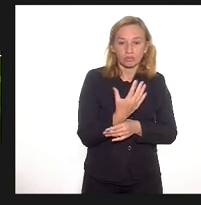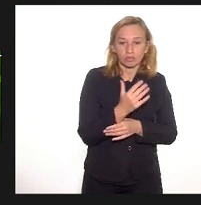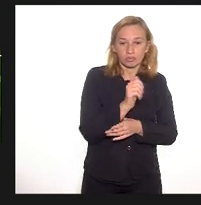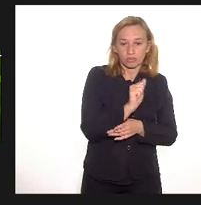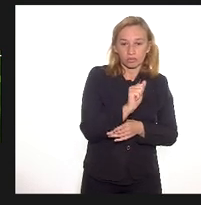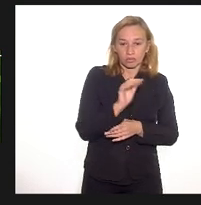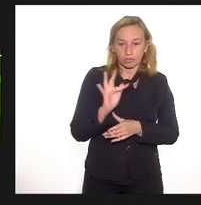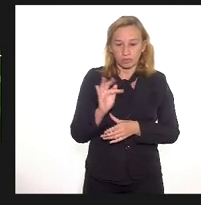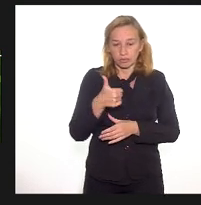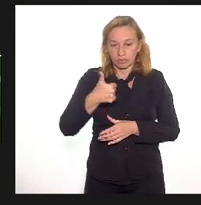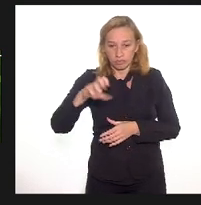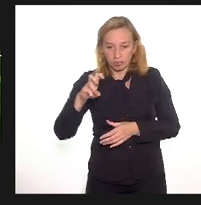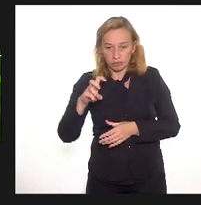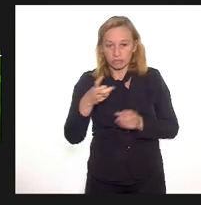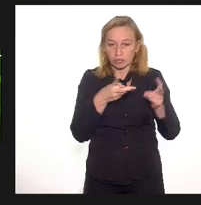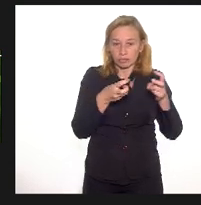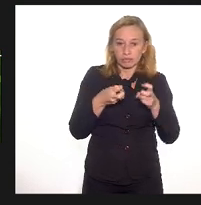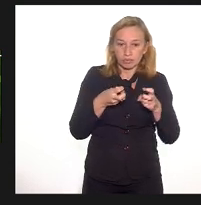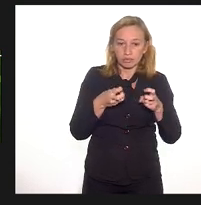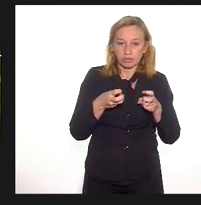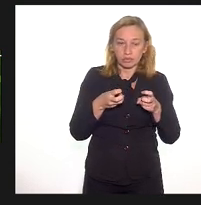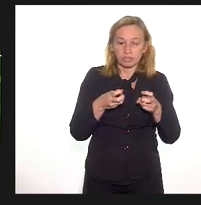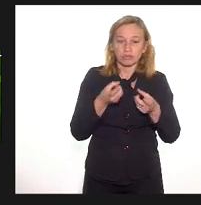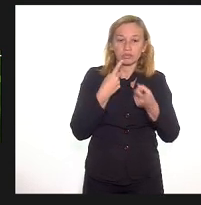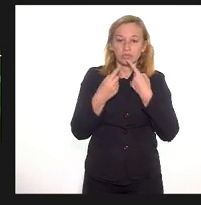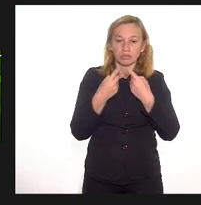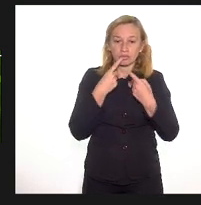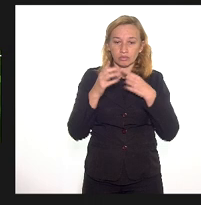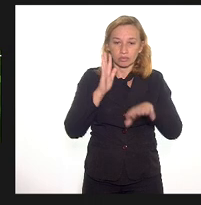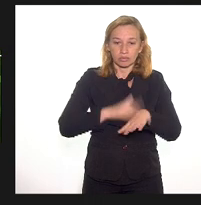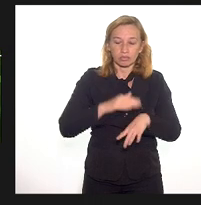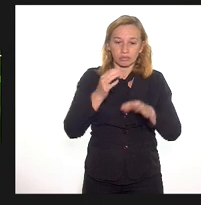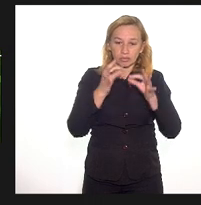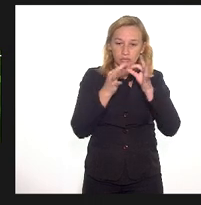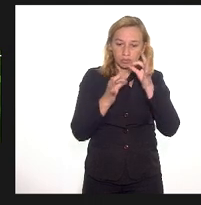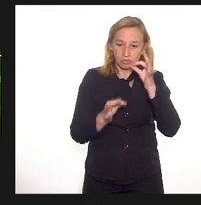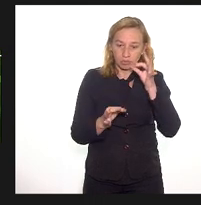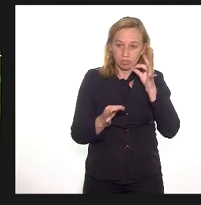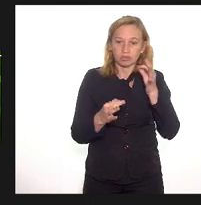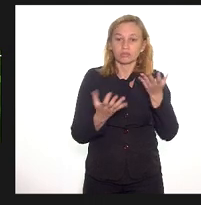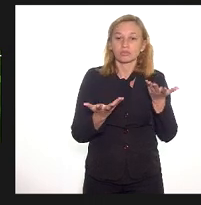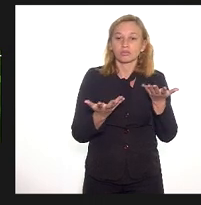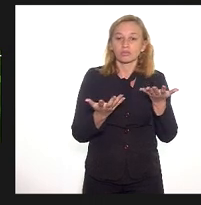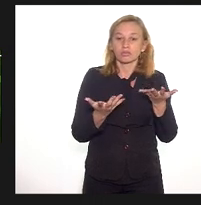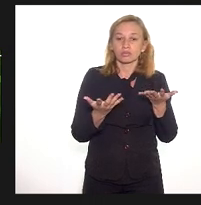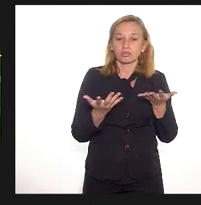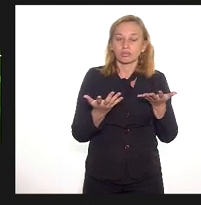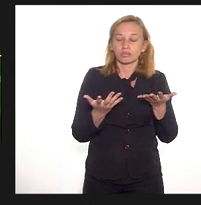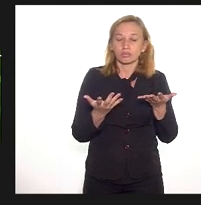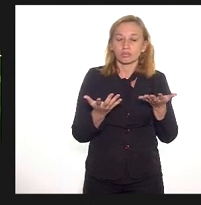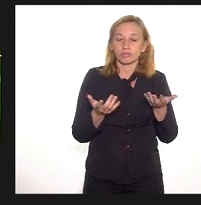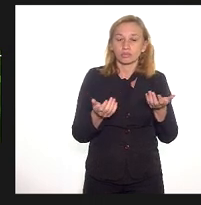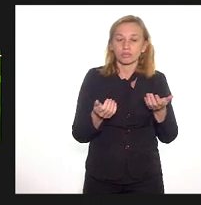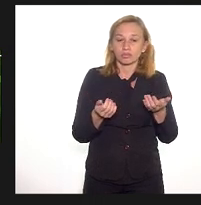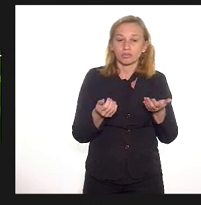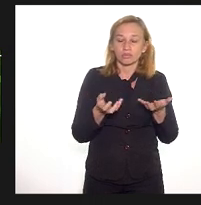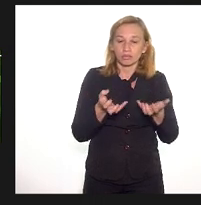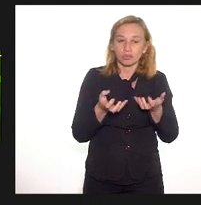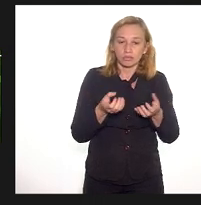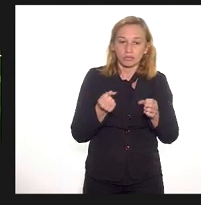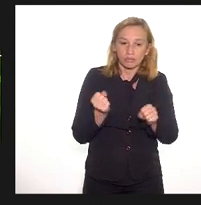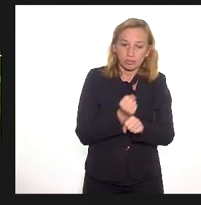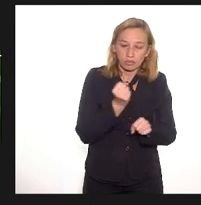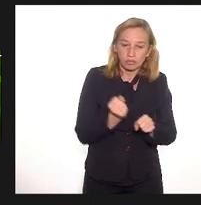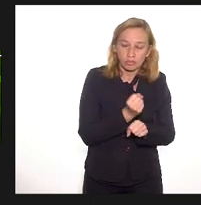a perceber, então, um diálogo mais aprimorado, um diálogo de tentar construir